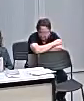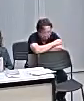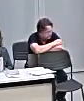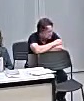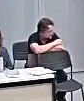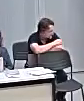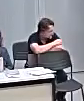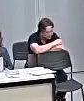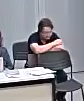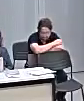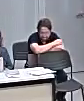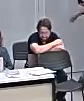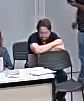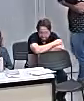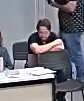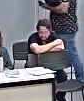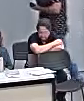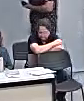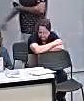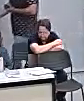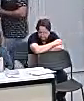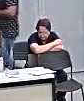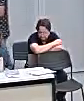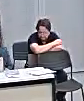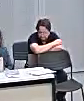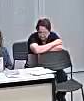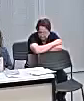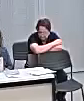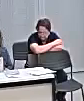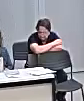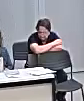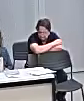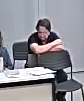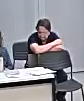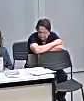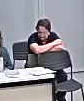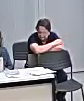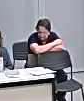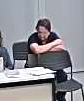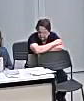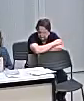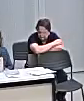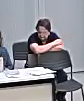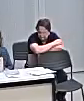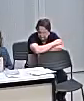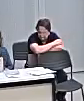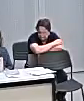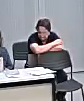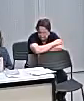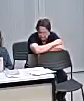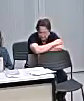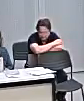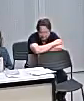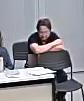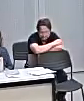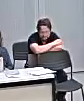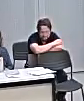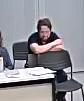conformidade com com acho que é Clei tava aqui né ci Clei de